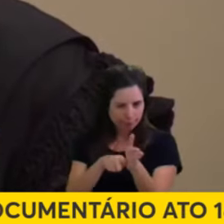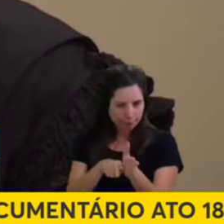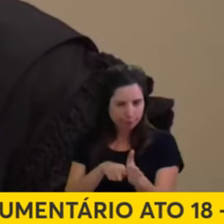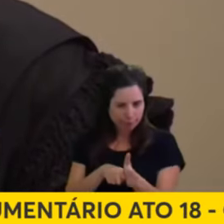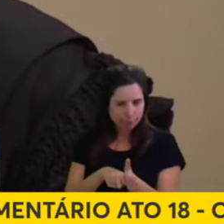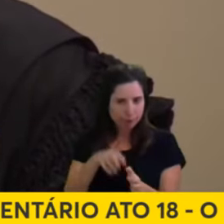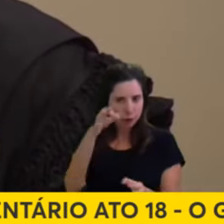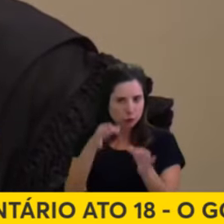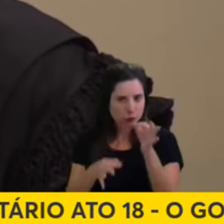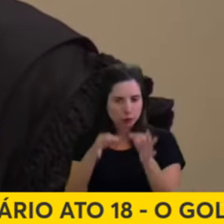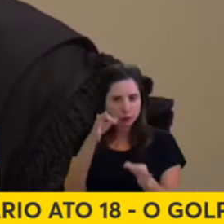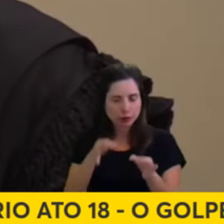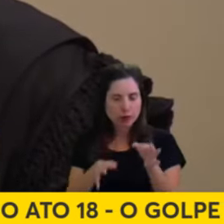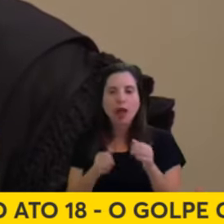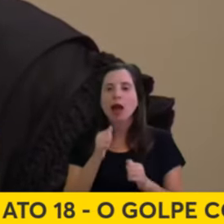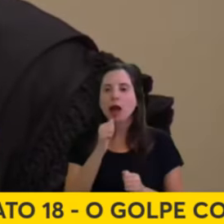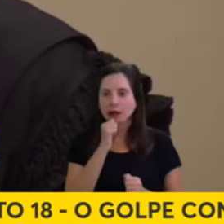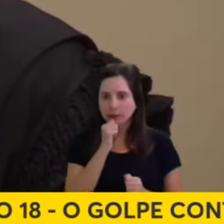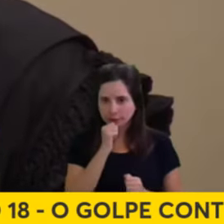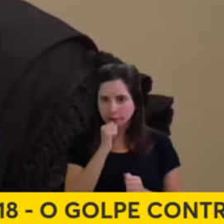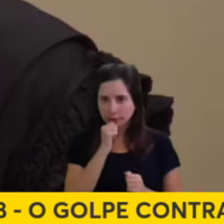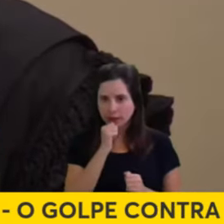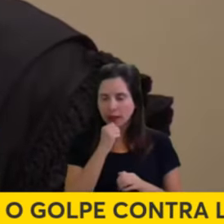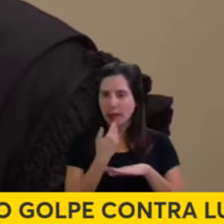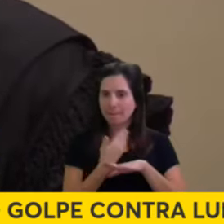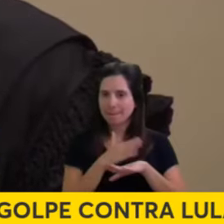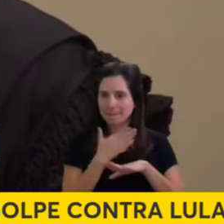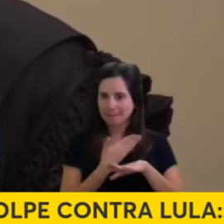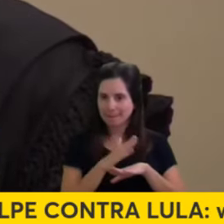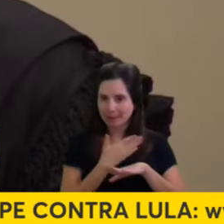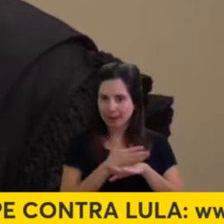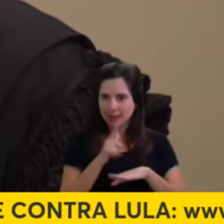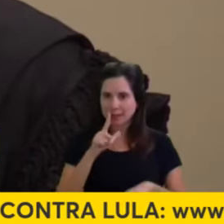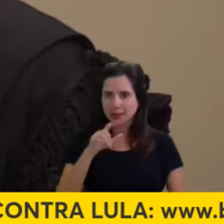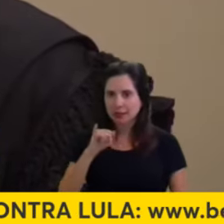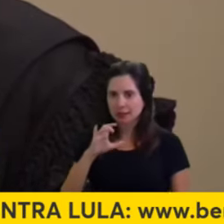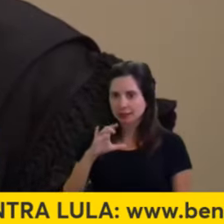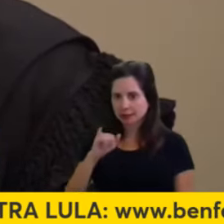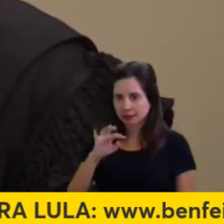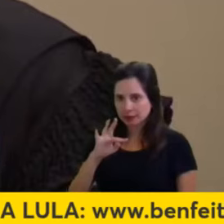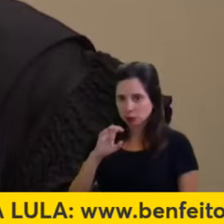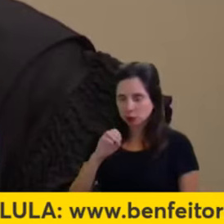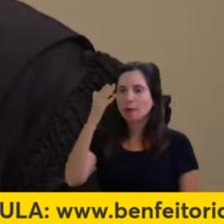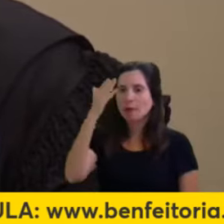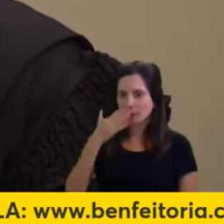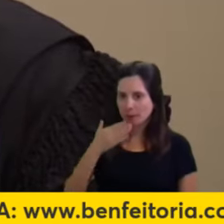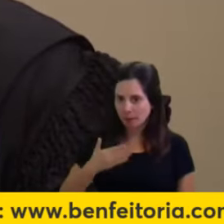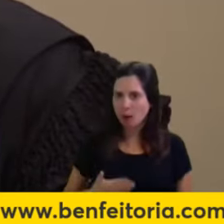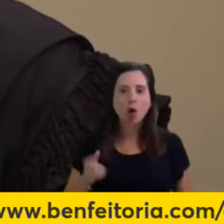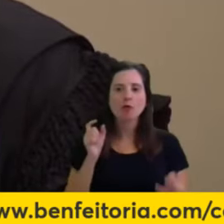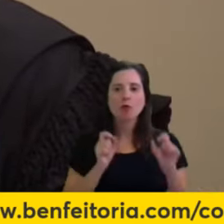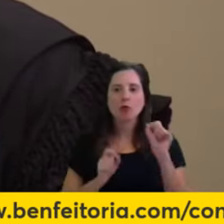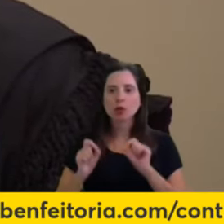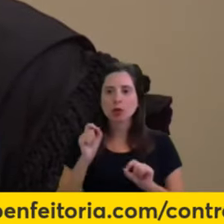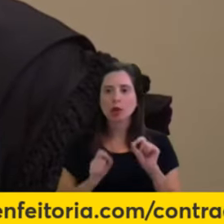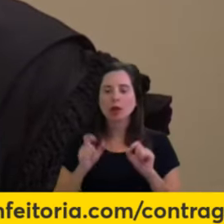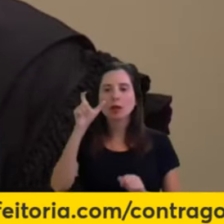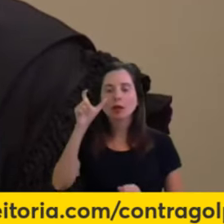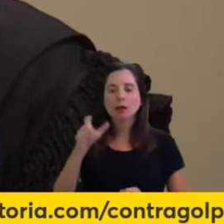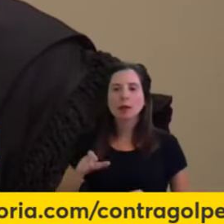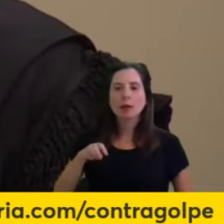pudesse conceber a prática ilícito É certo que eventual condenação giria prova robusta e aqui cito acord do Ministro Carlos